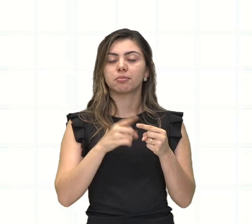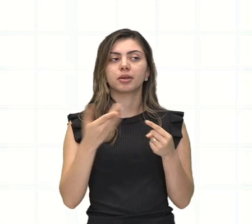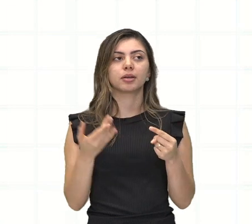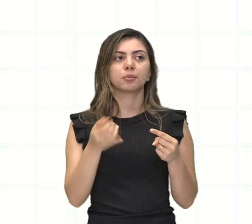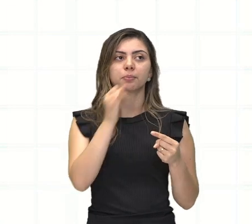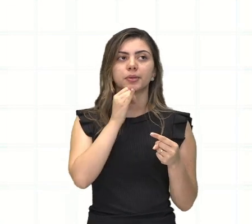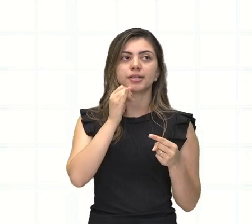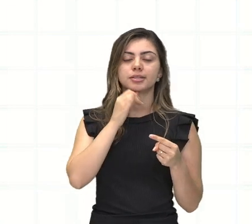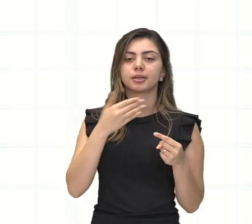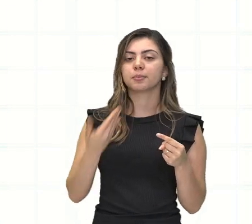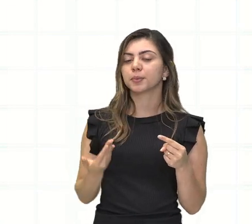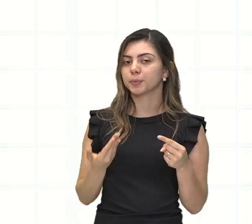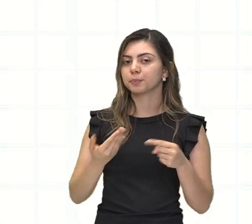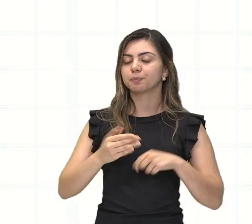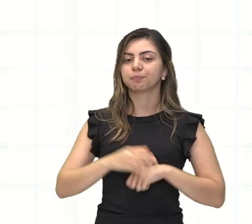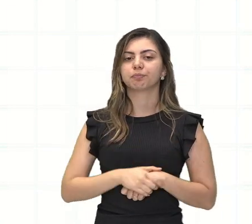ela